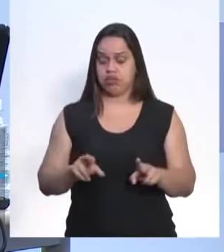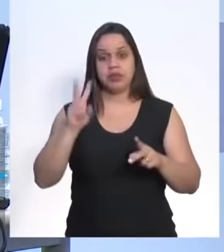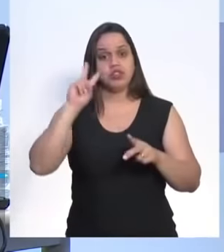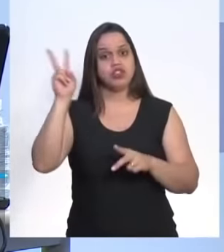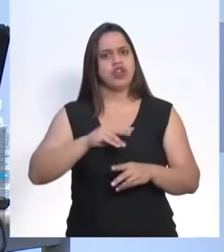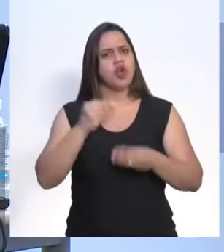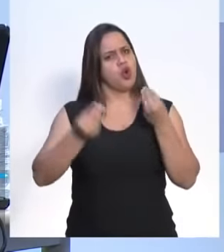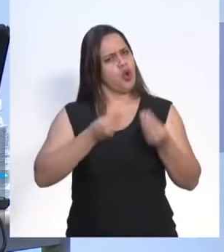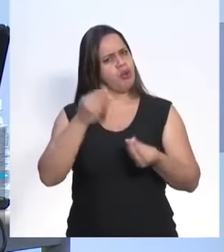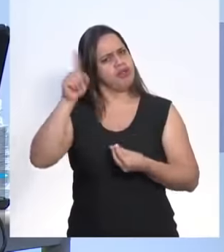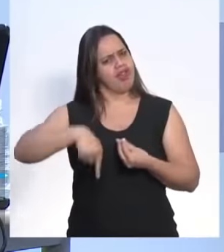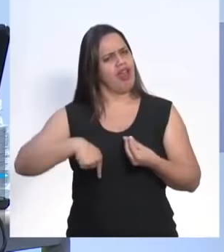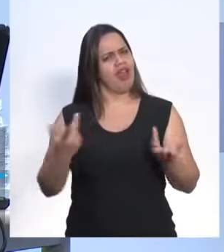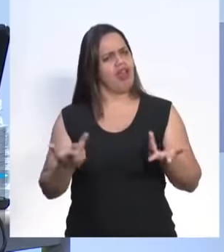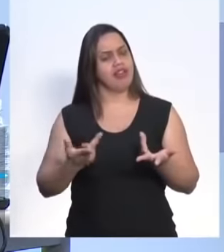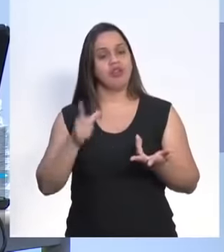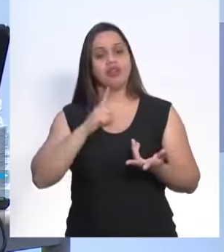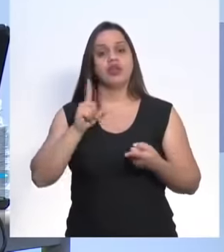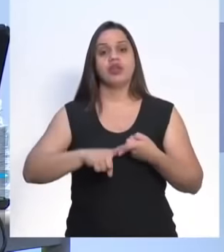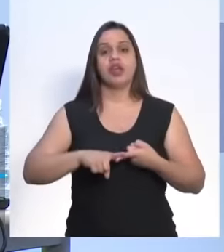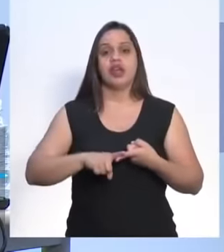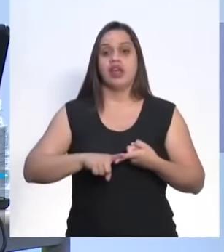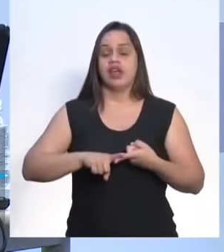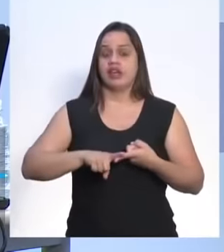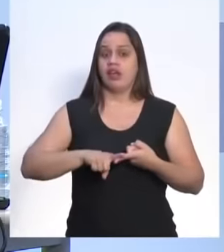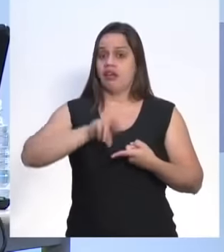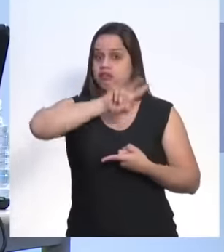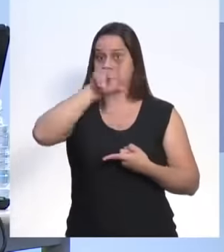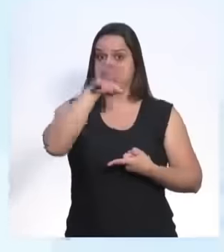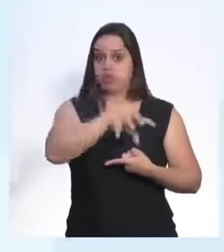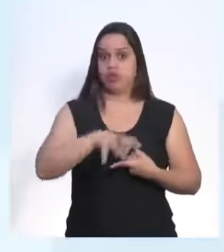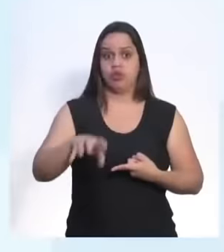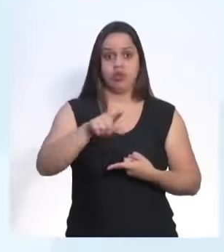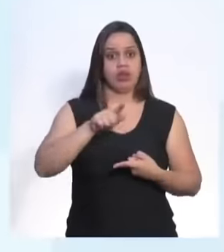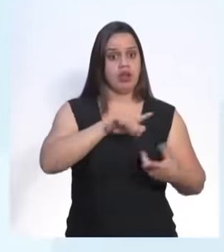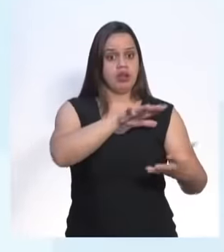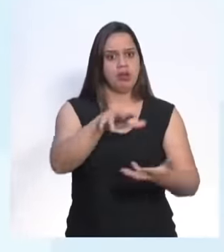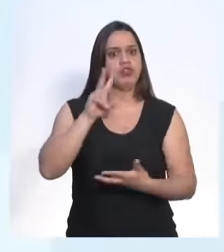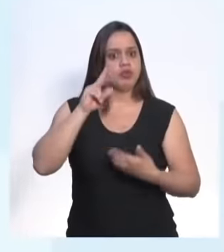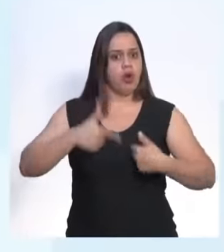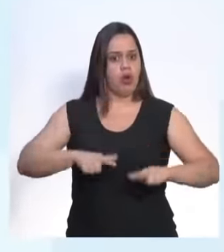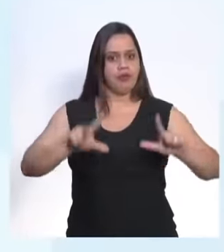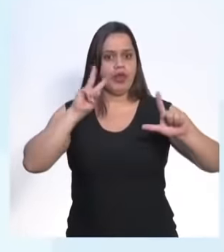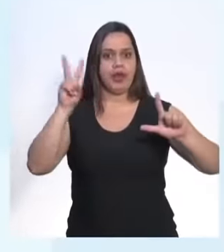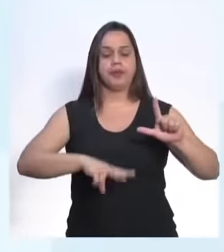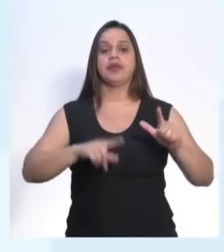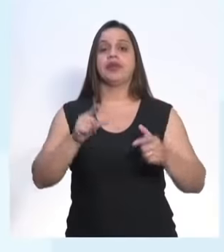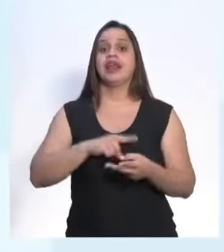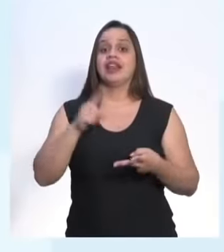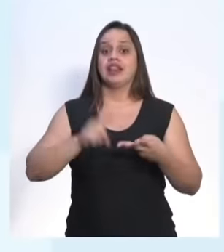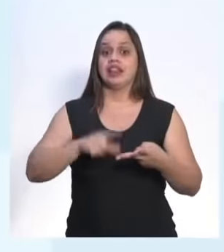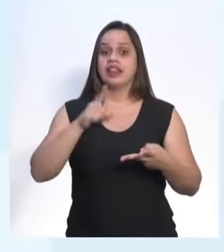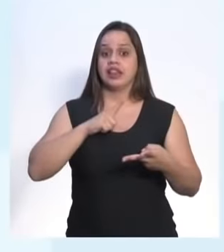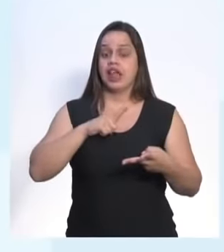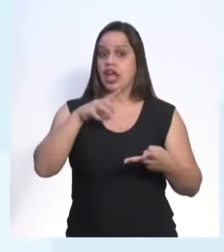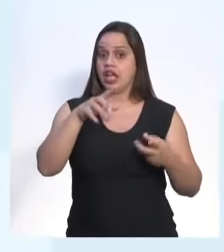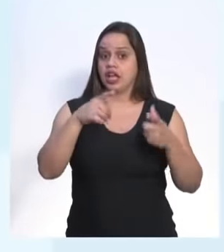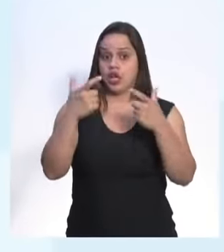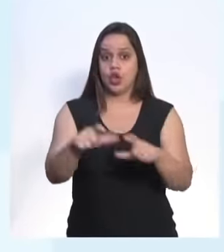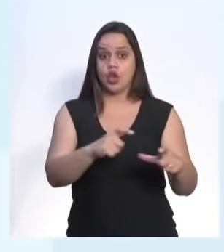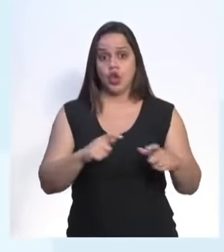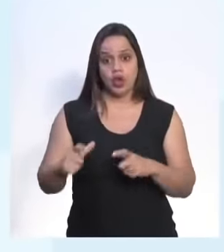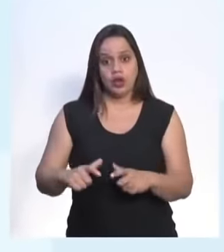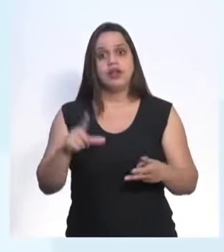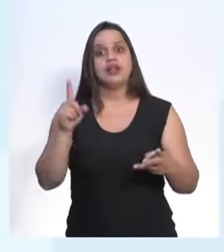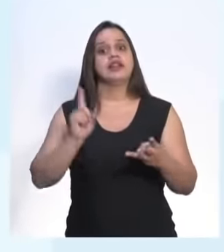pode variar. Então, ela tem a variação geográfica, que varia. Pode colocar para eles na tela. Aí, local, variações